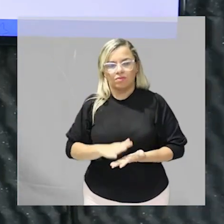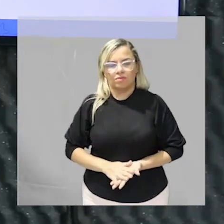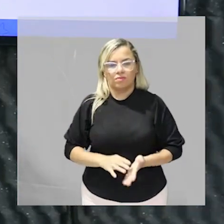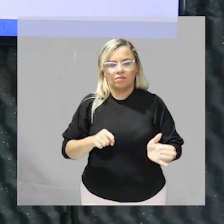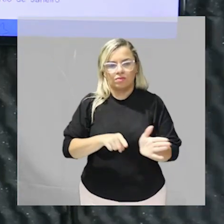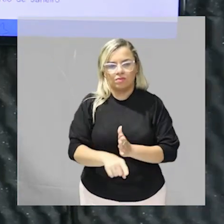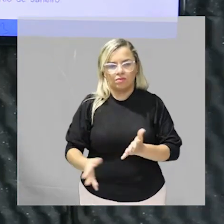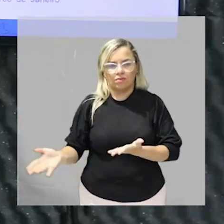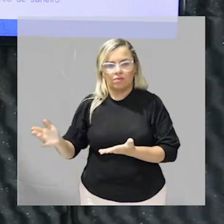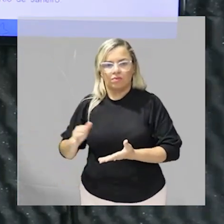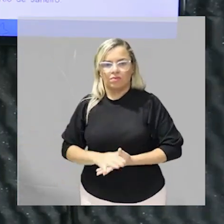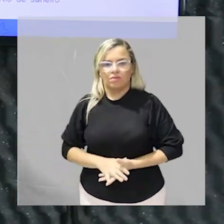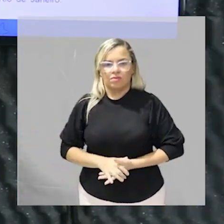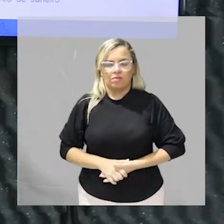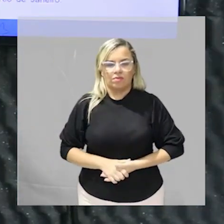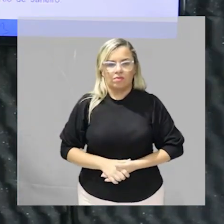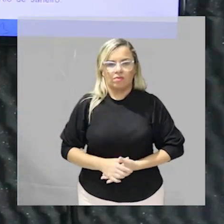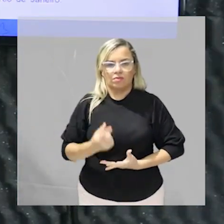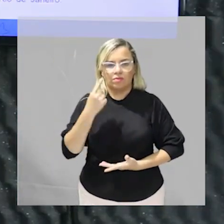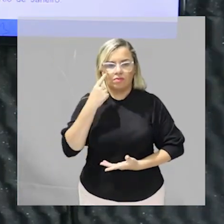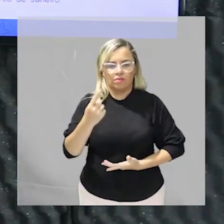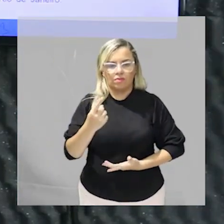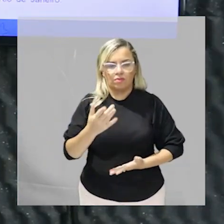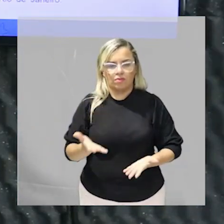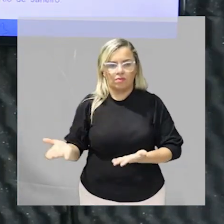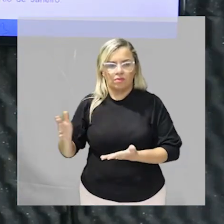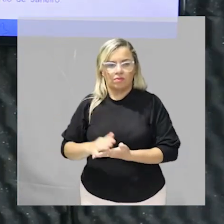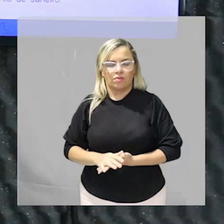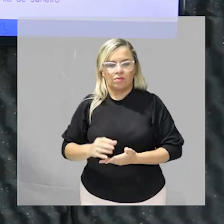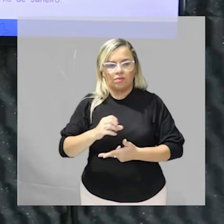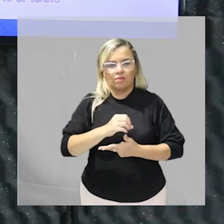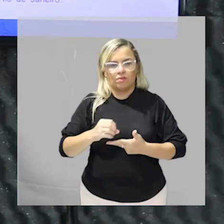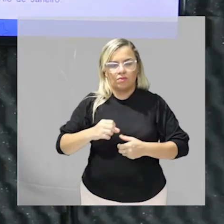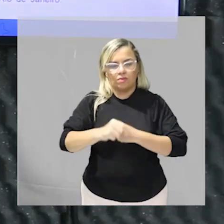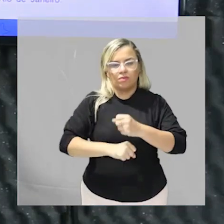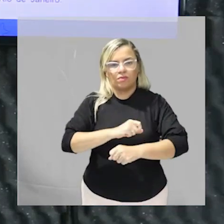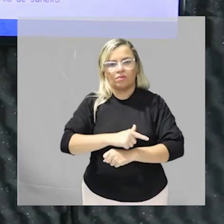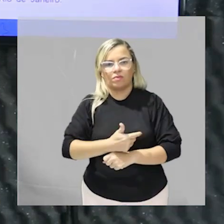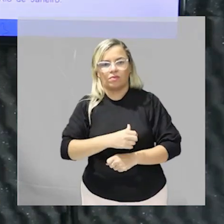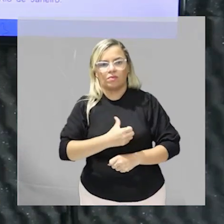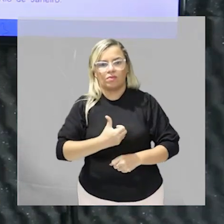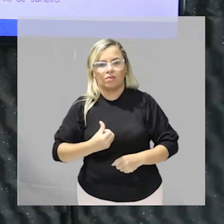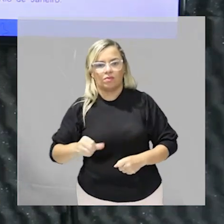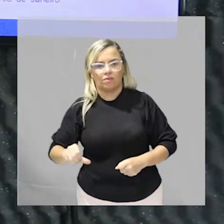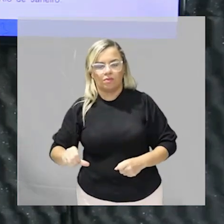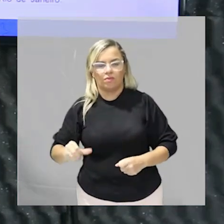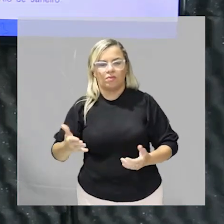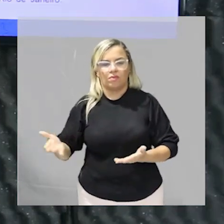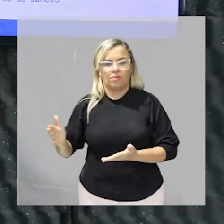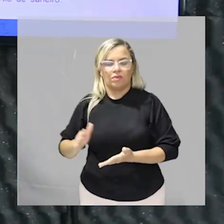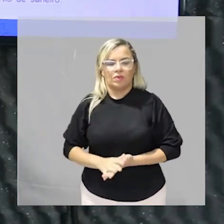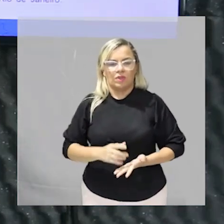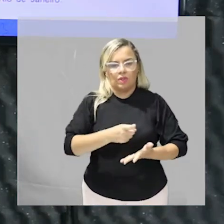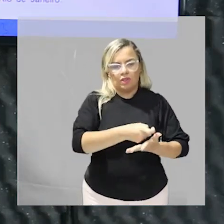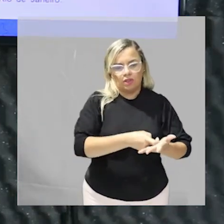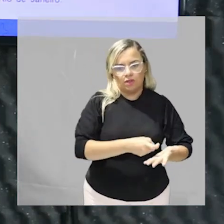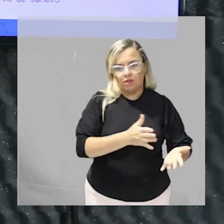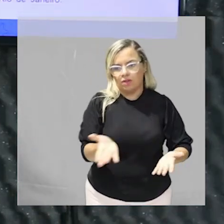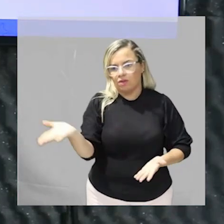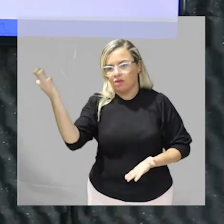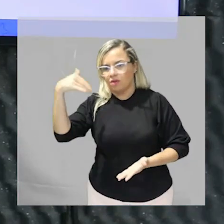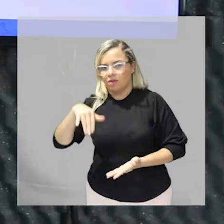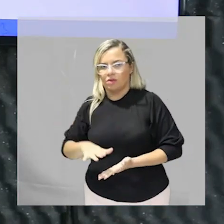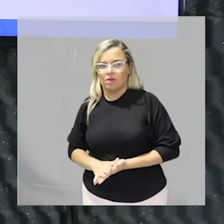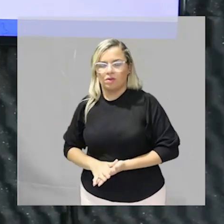tempo, vamos lá. Olha aí, ó. Questão do Enem 2019. Texto motivador, vamos lá